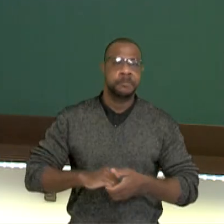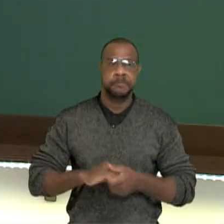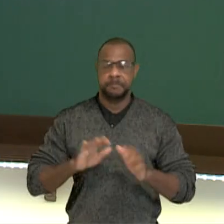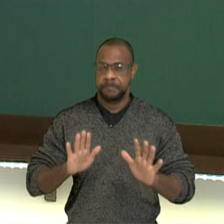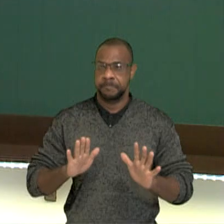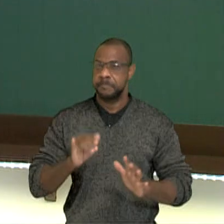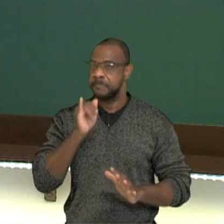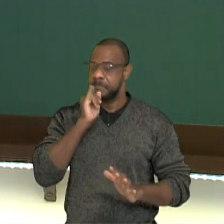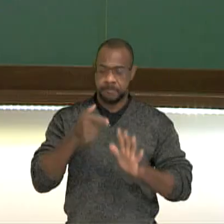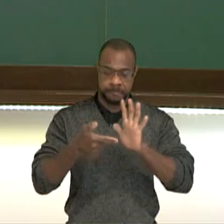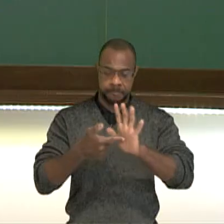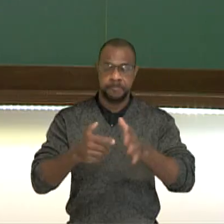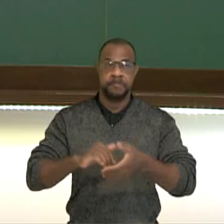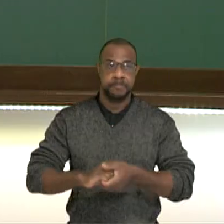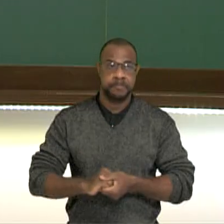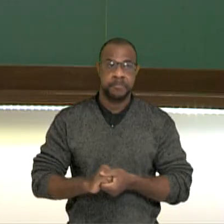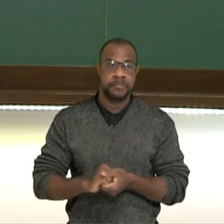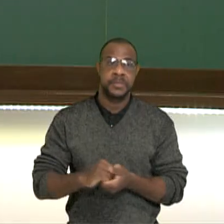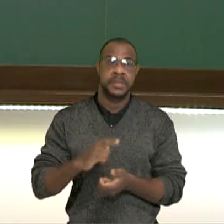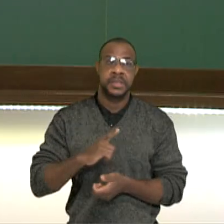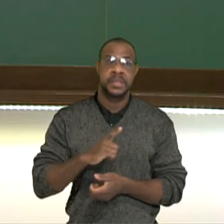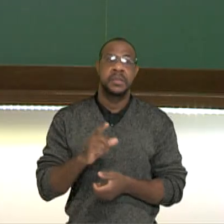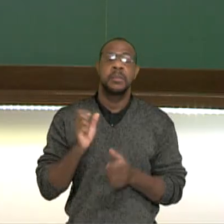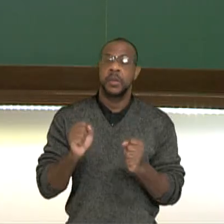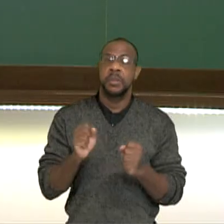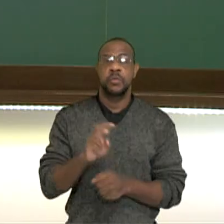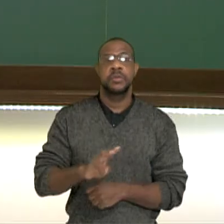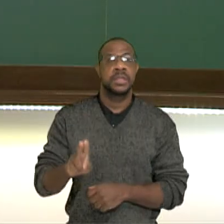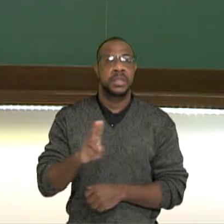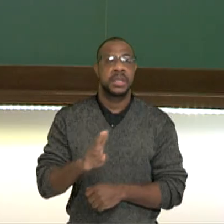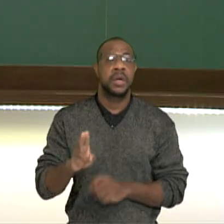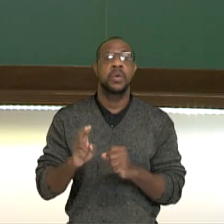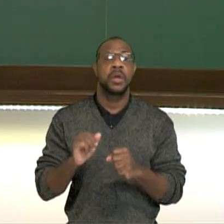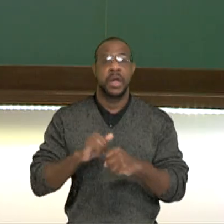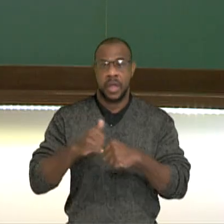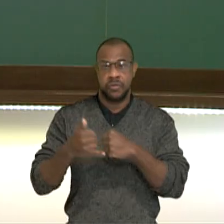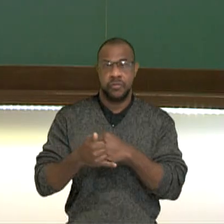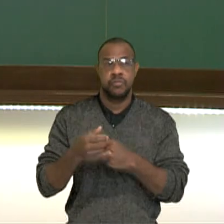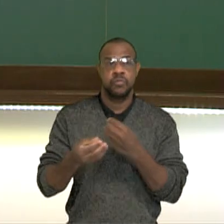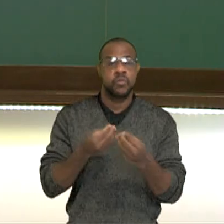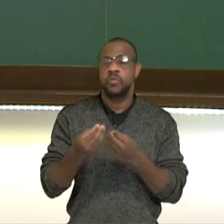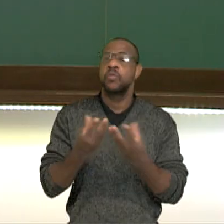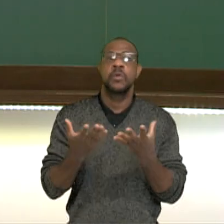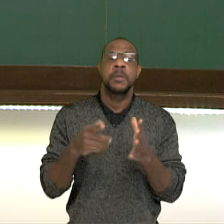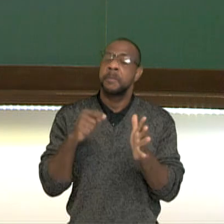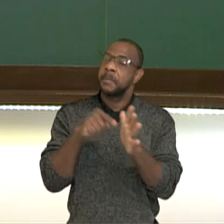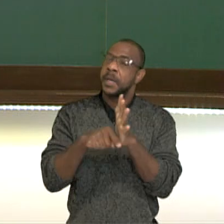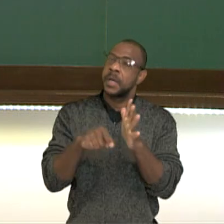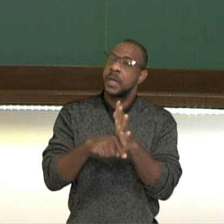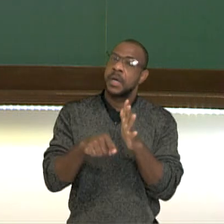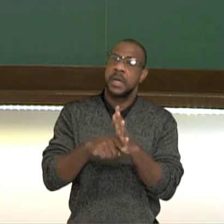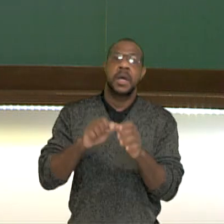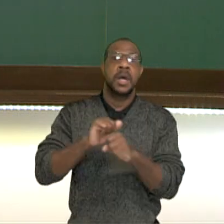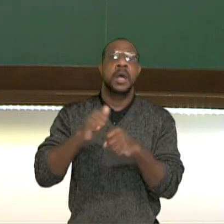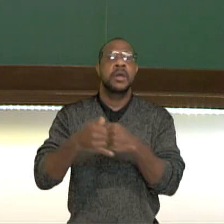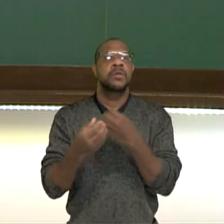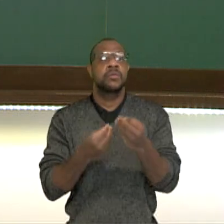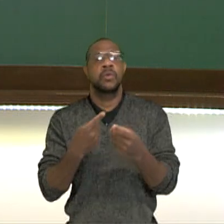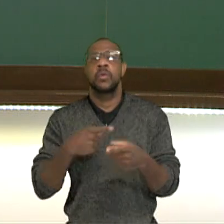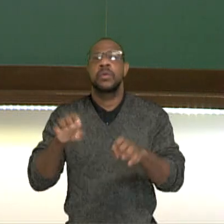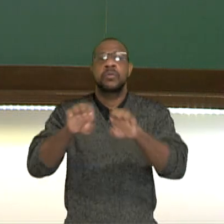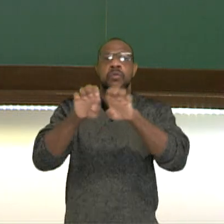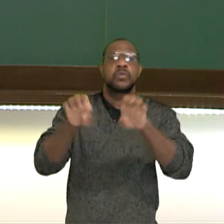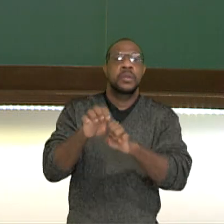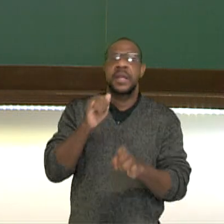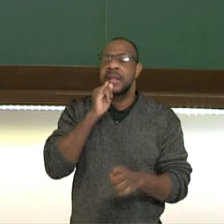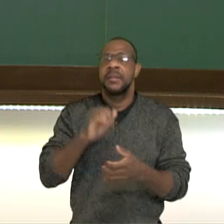Por exemplo, nós temos aqui também, podemos utilizar os adjetivos possessivos em perguntas em outras estruturas, como o exemplo que